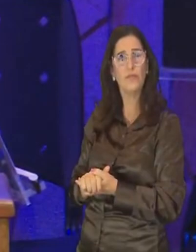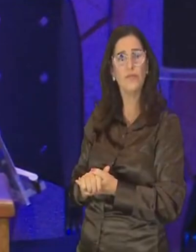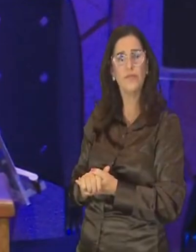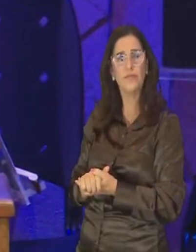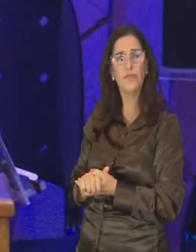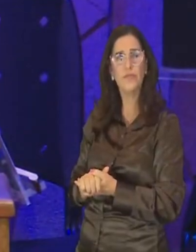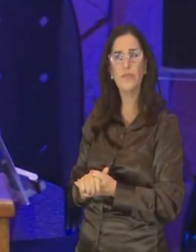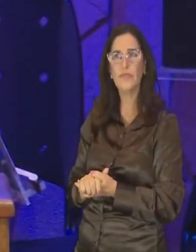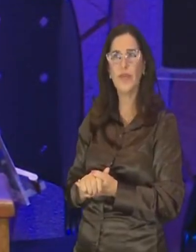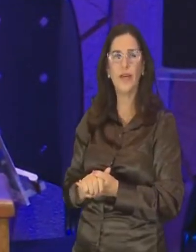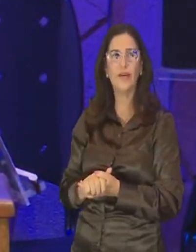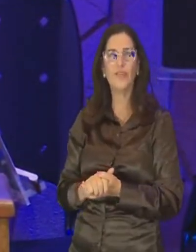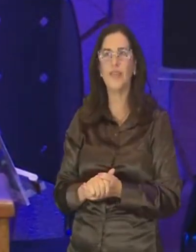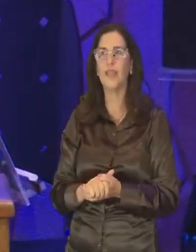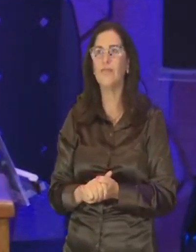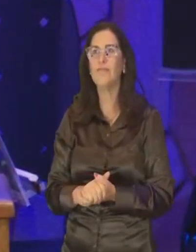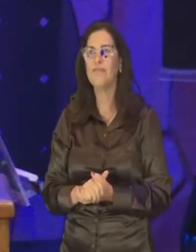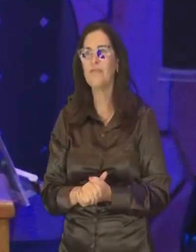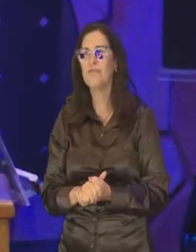em Deus,